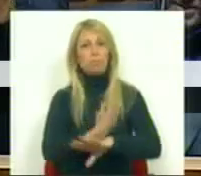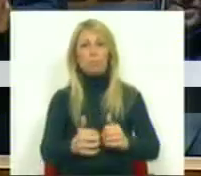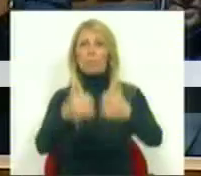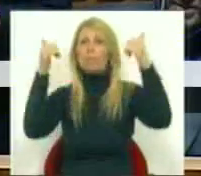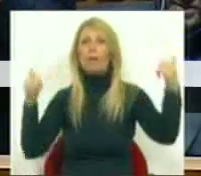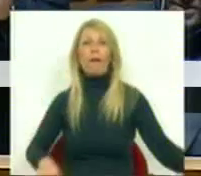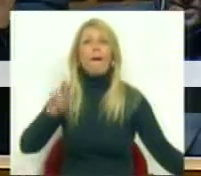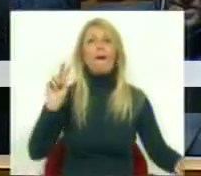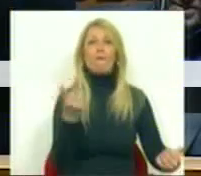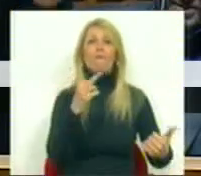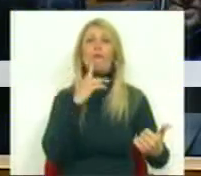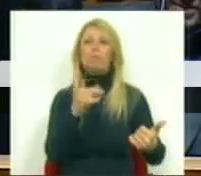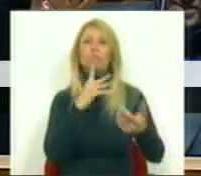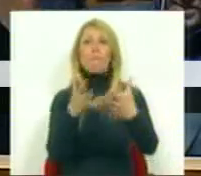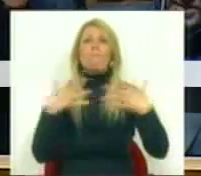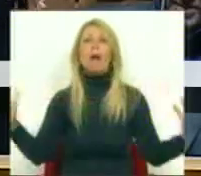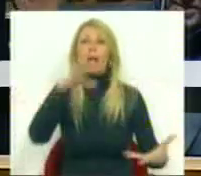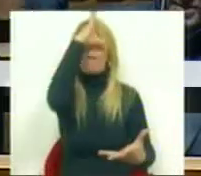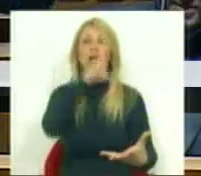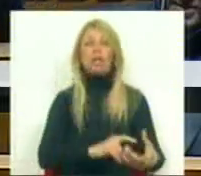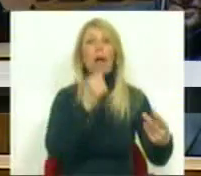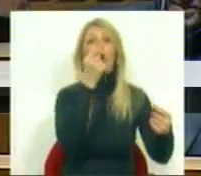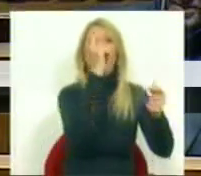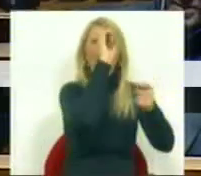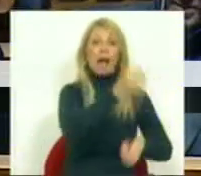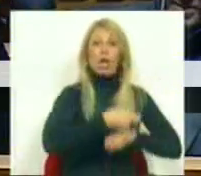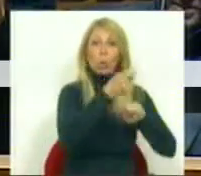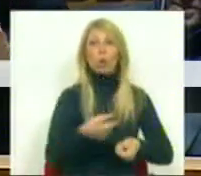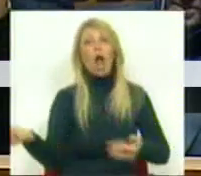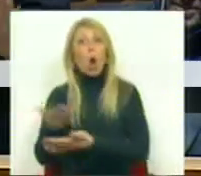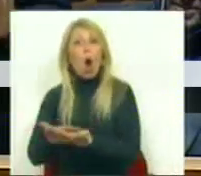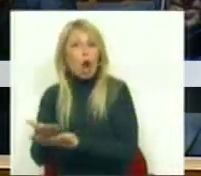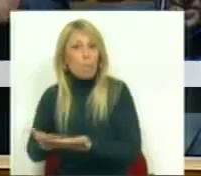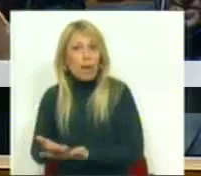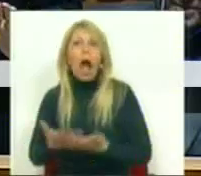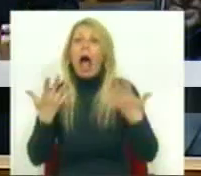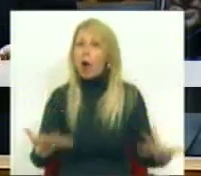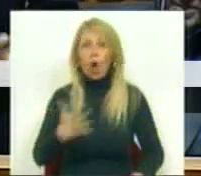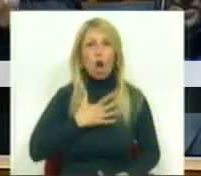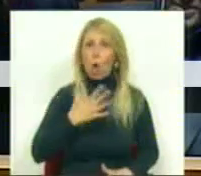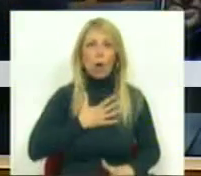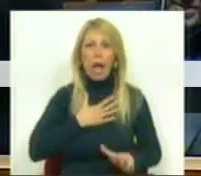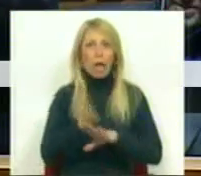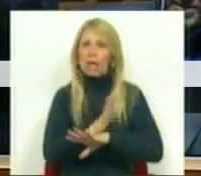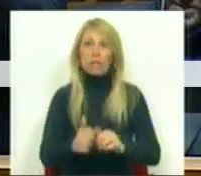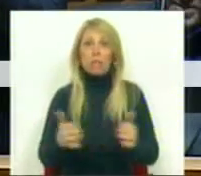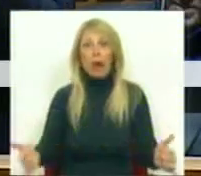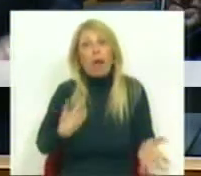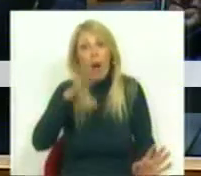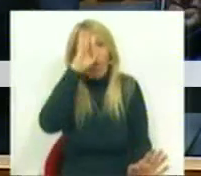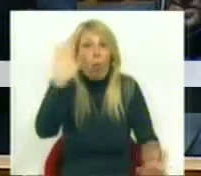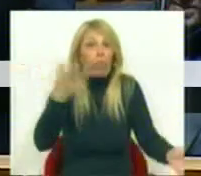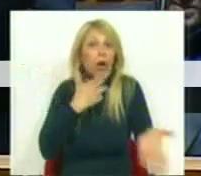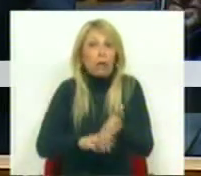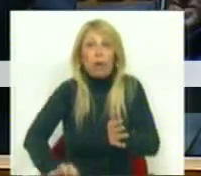superministérios da Agricultura e da Economia, foi o senhor que os quis assim, agora já não quer, lá saberá porquê. Mas o Sr. Ministro, que está